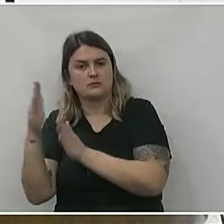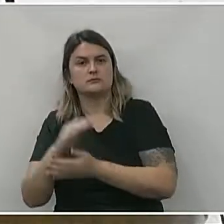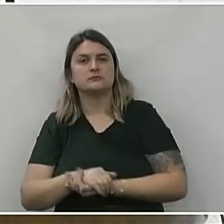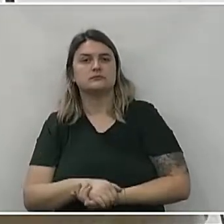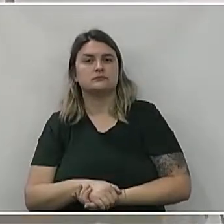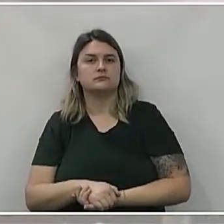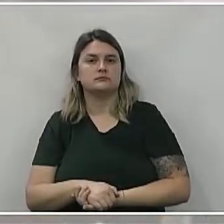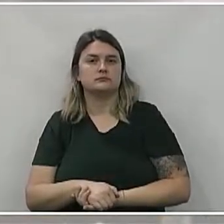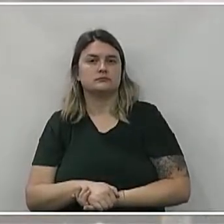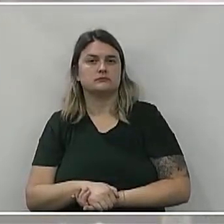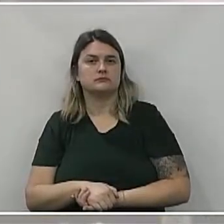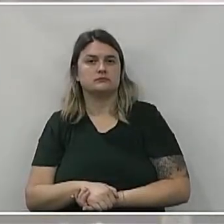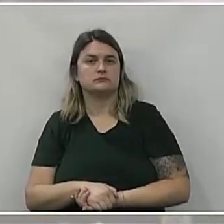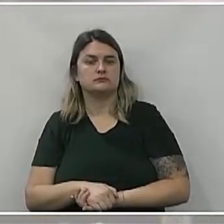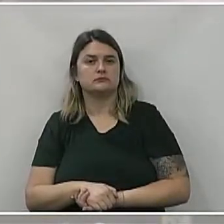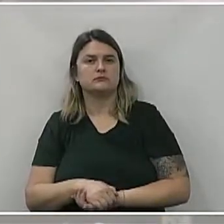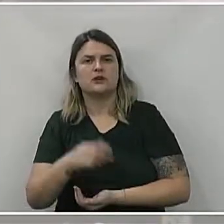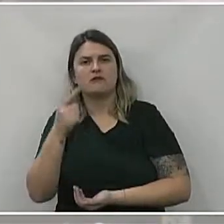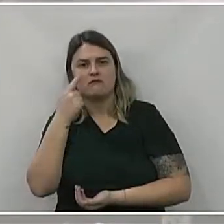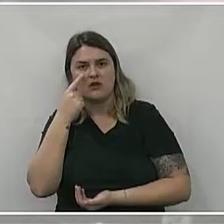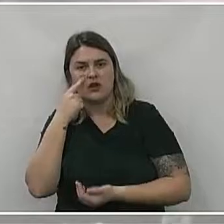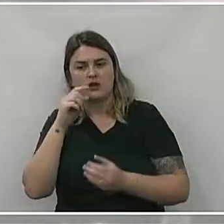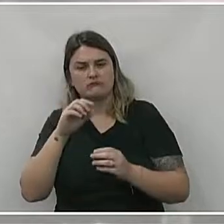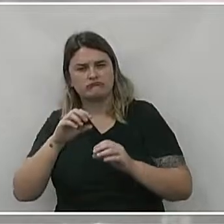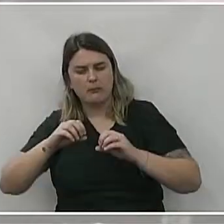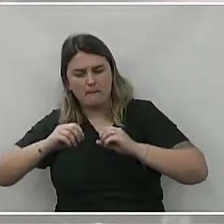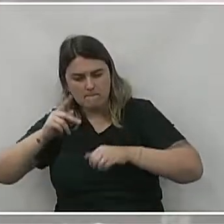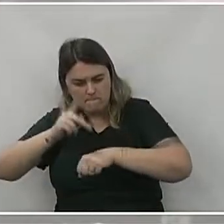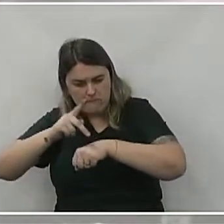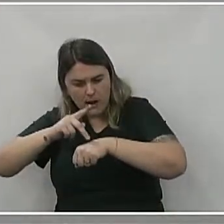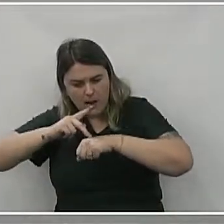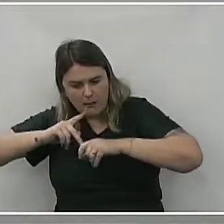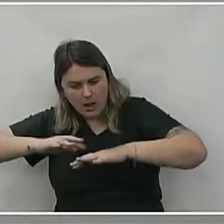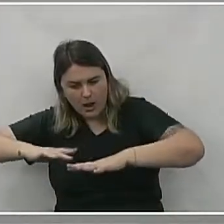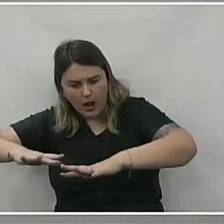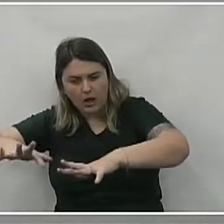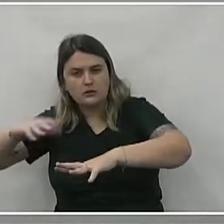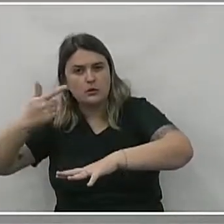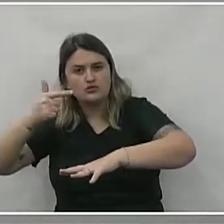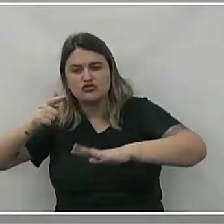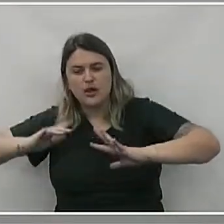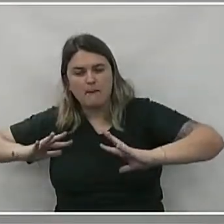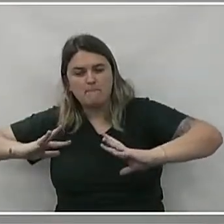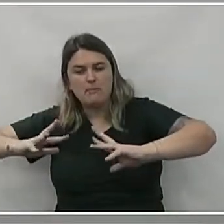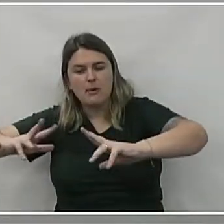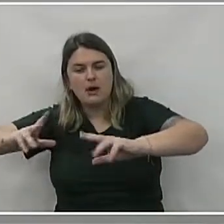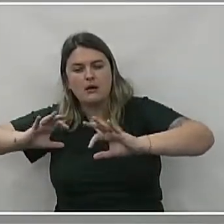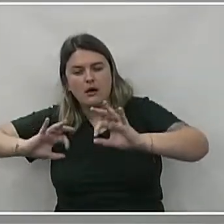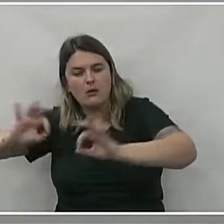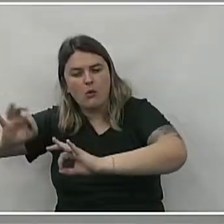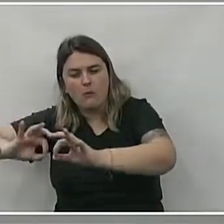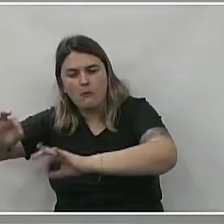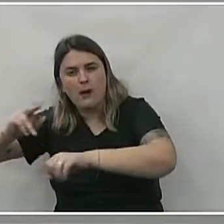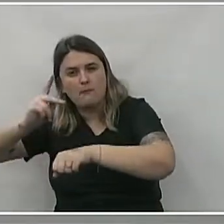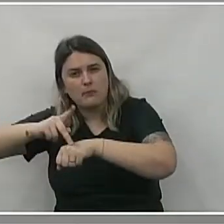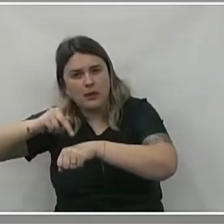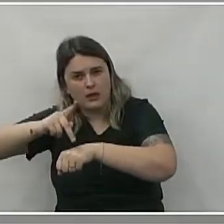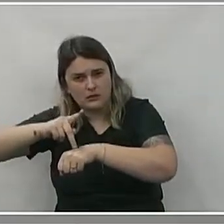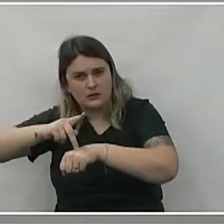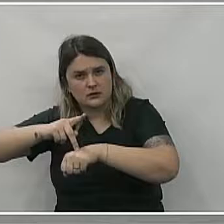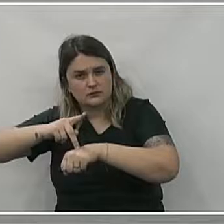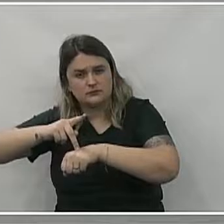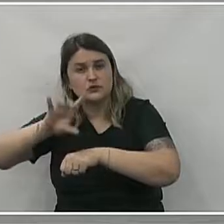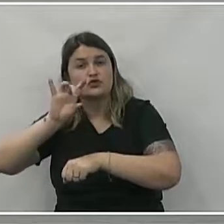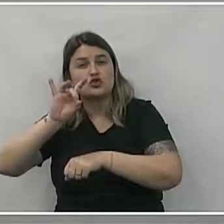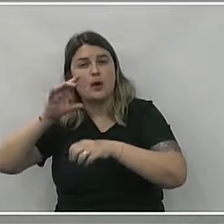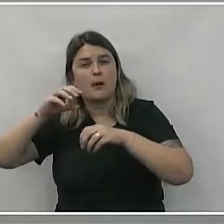Aí a falta de planejamento. Jogaram pedra aqui e não tiveram máquina para passar e esticar a pedra, sentar a pedra.